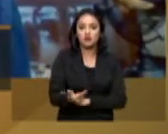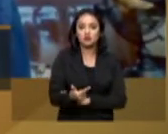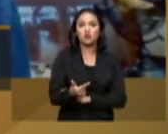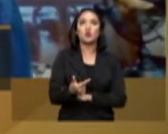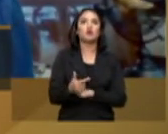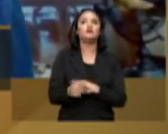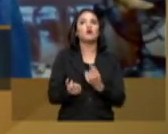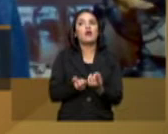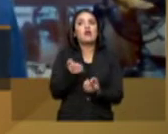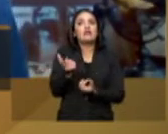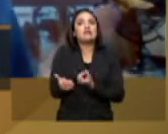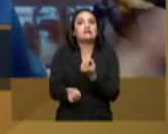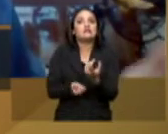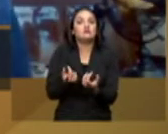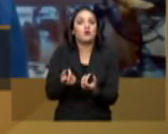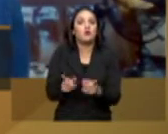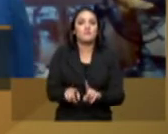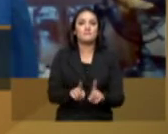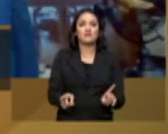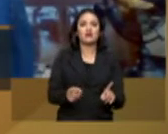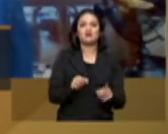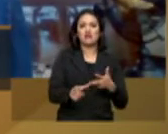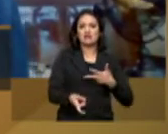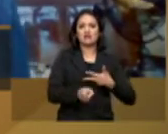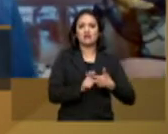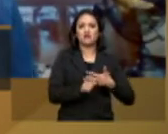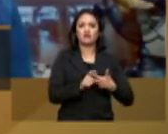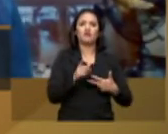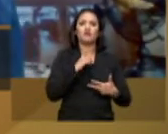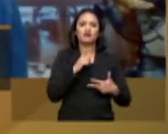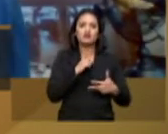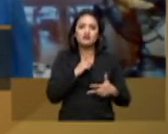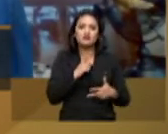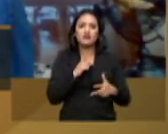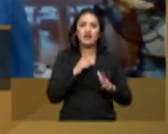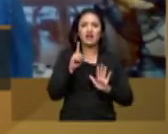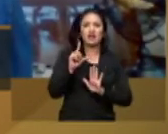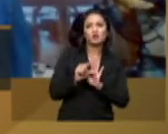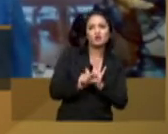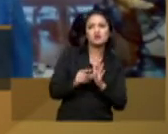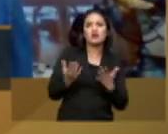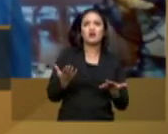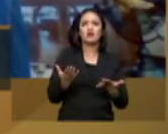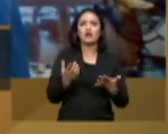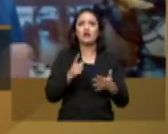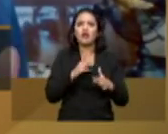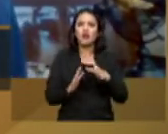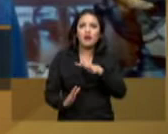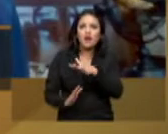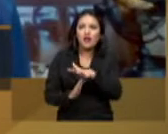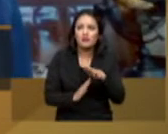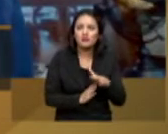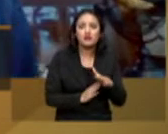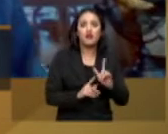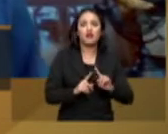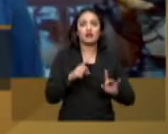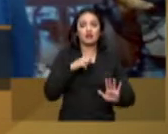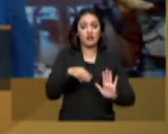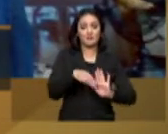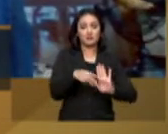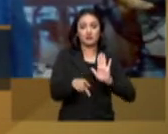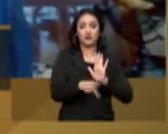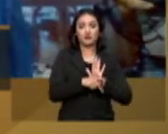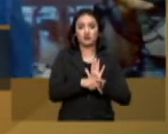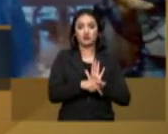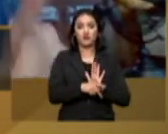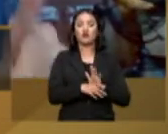dessas situações. Se o executivo quiser majorar, reduzir com eficiência, ele tem a medida provisória, por exemplo. Então, a decisão do Supremo não